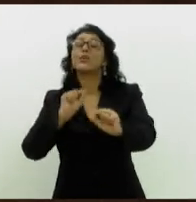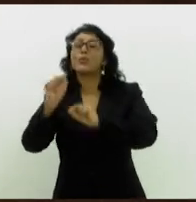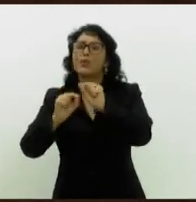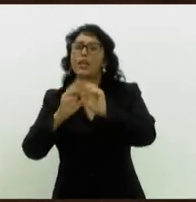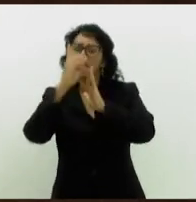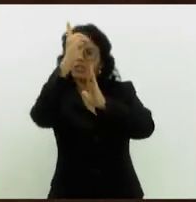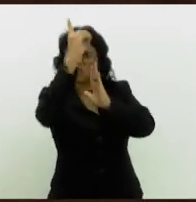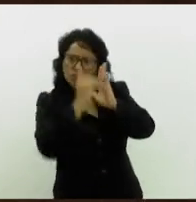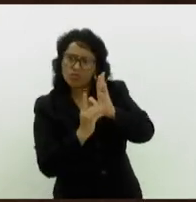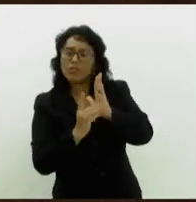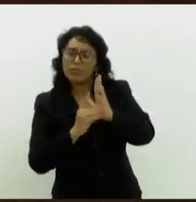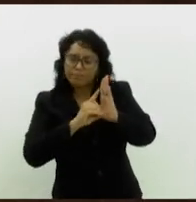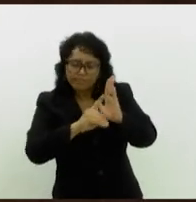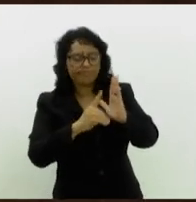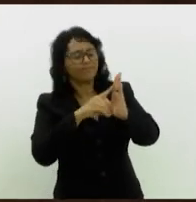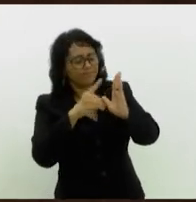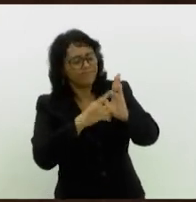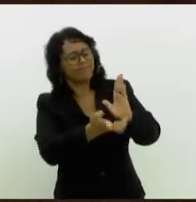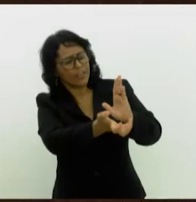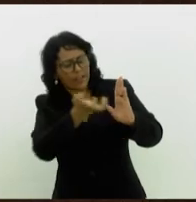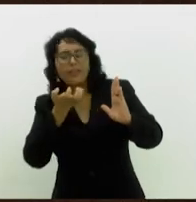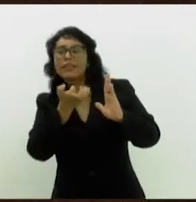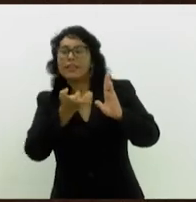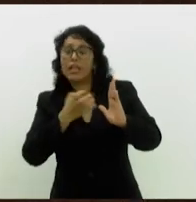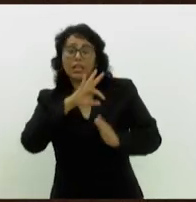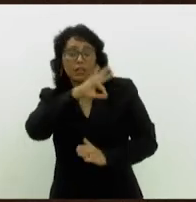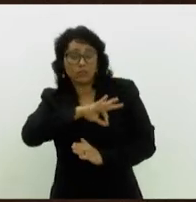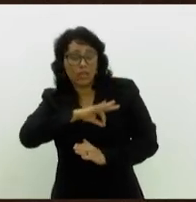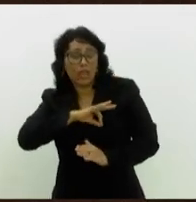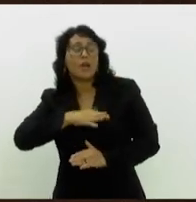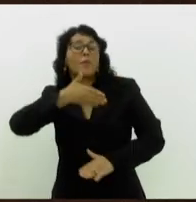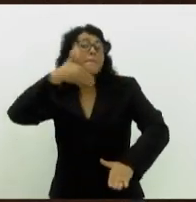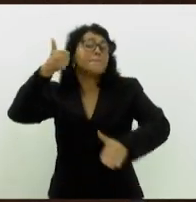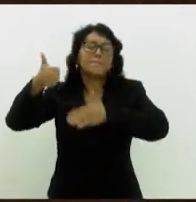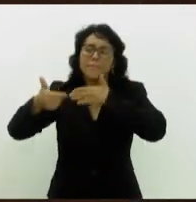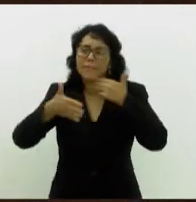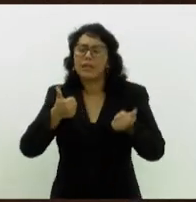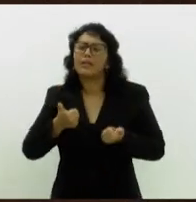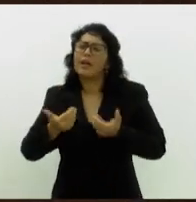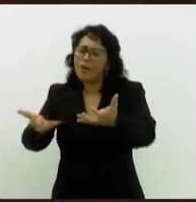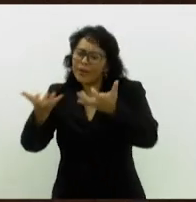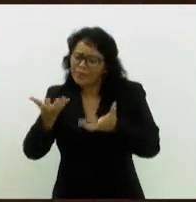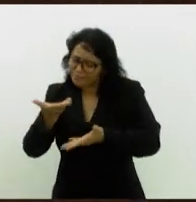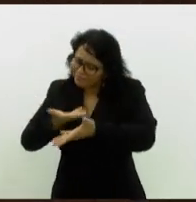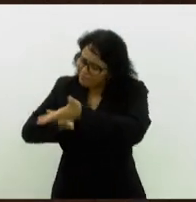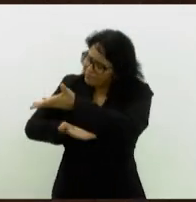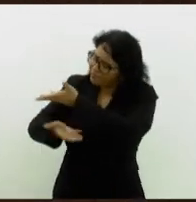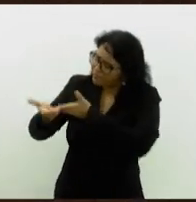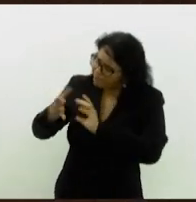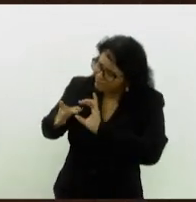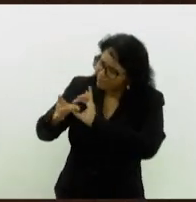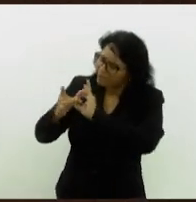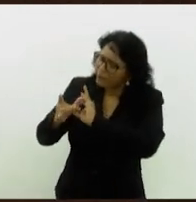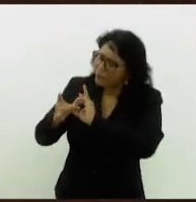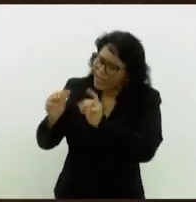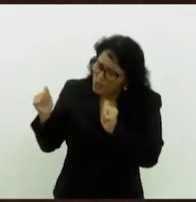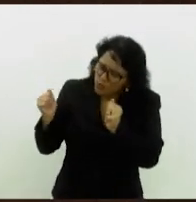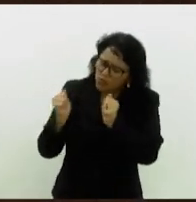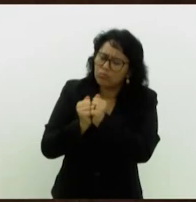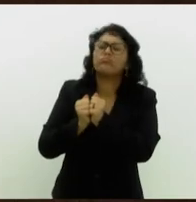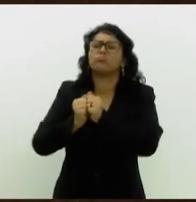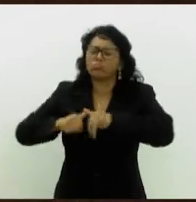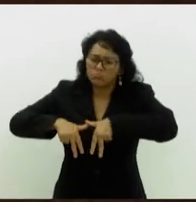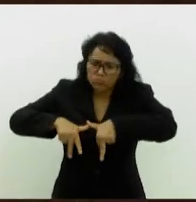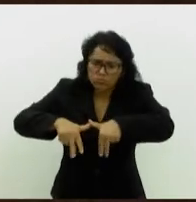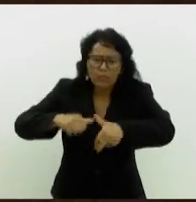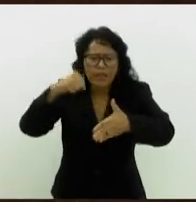seus pelo pela recomposição dos seus salários então quero me solidarizar me juntar a vocês me colocar